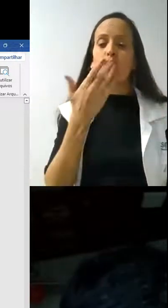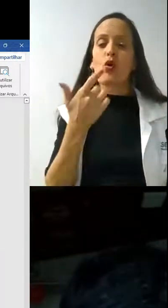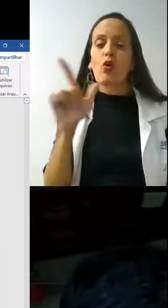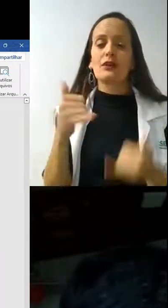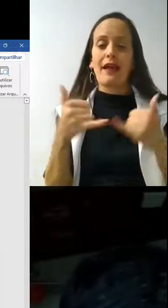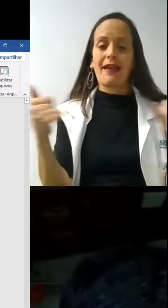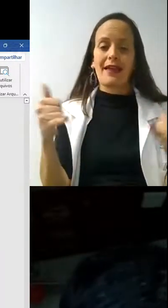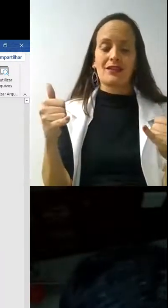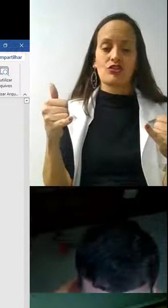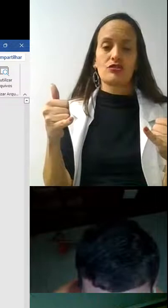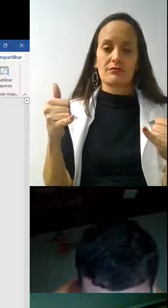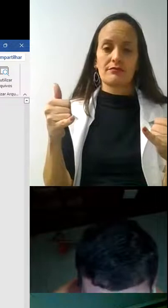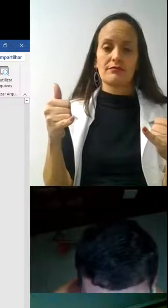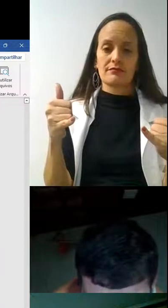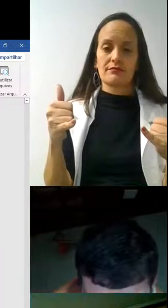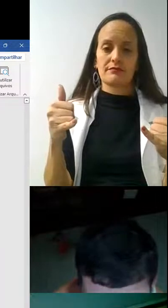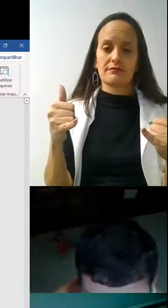branco.